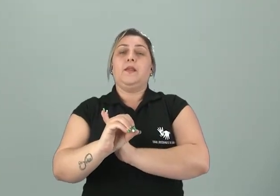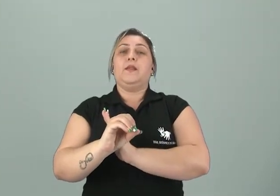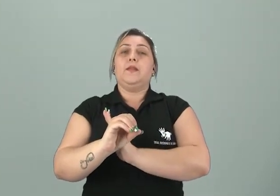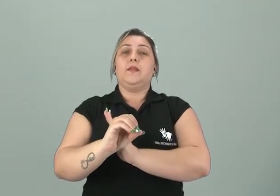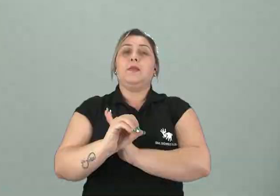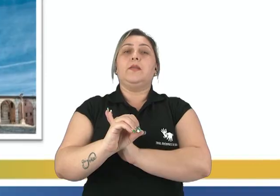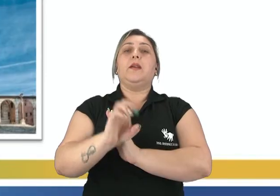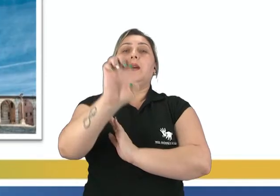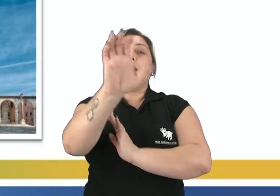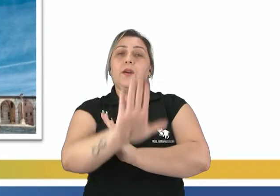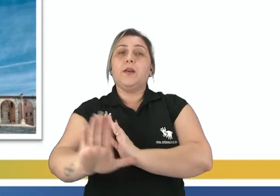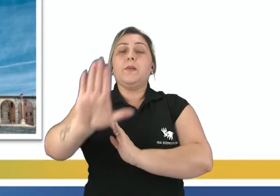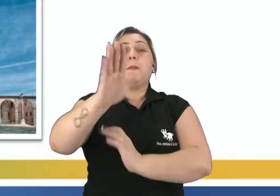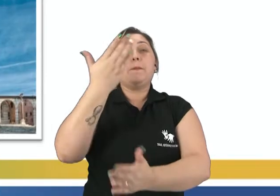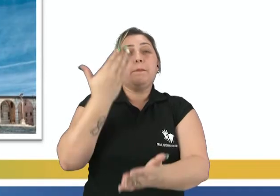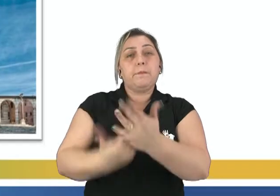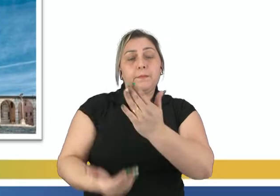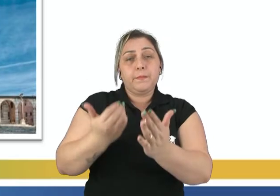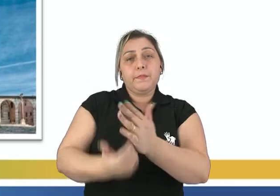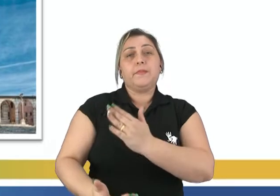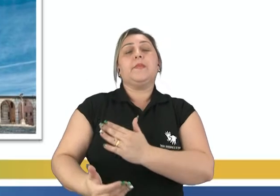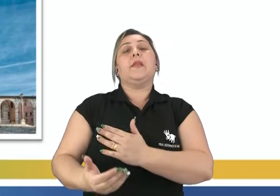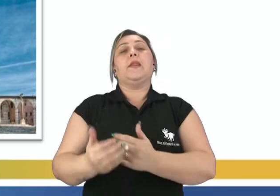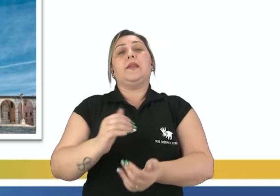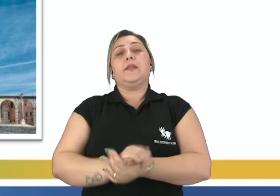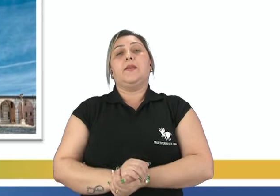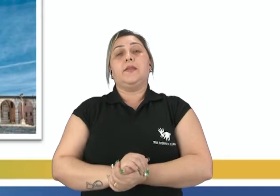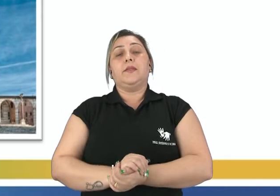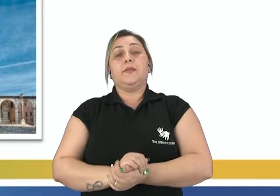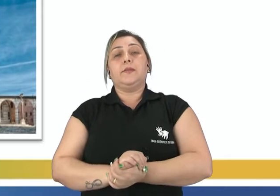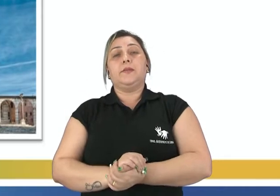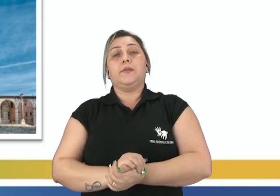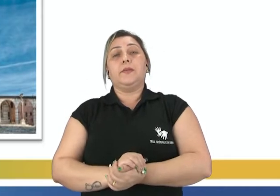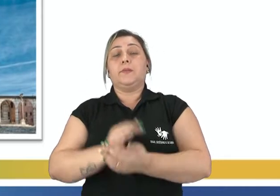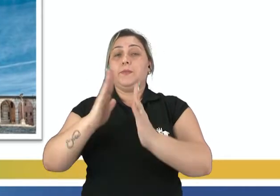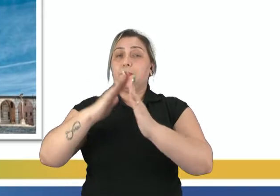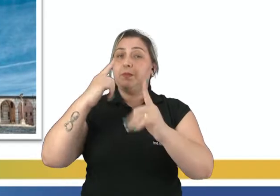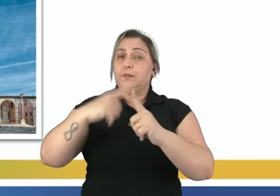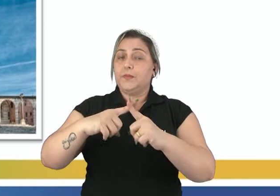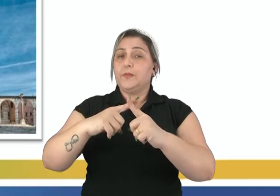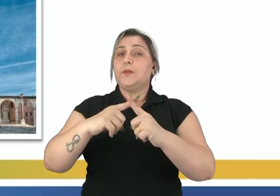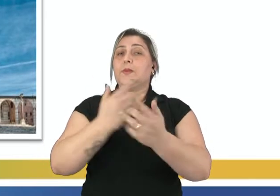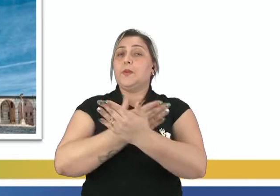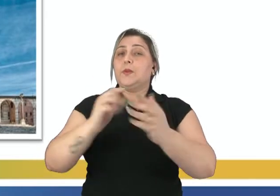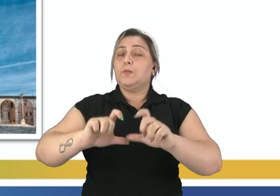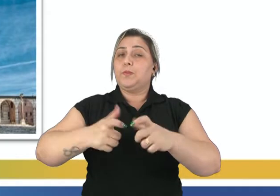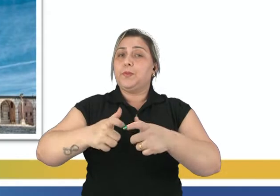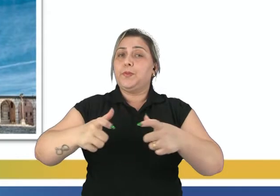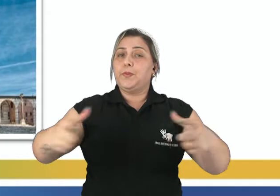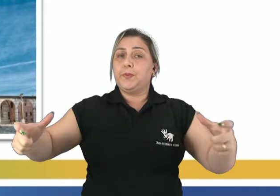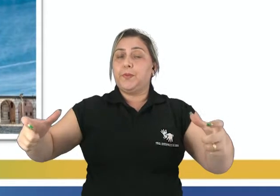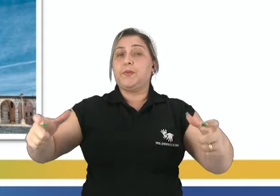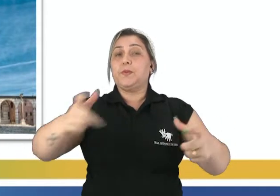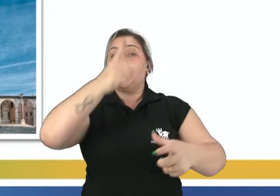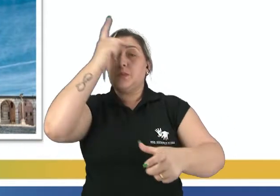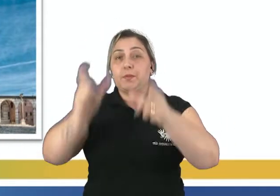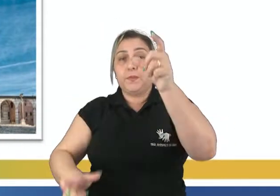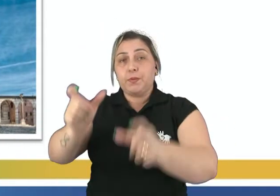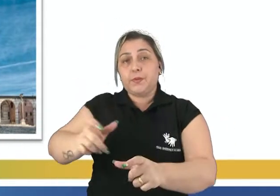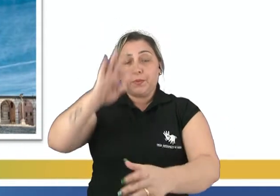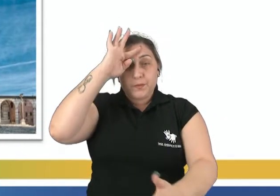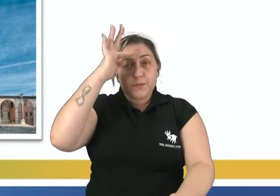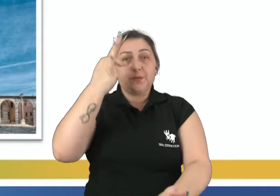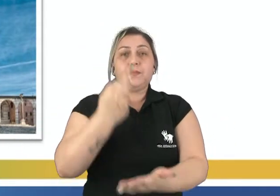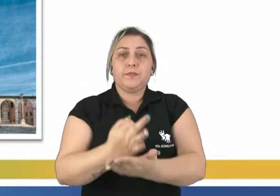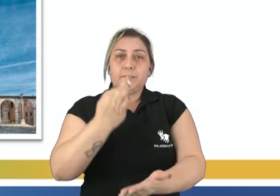com a desagregação política da Europa e a ausência de um poder centralizador, a Igreja começou a expandir o